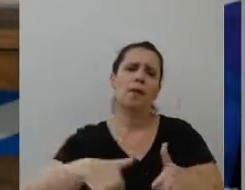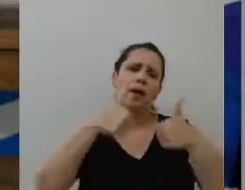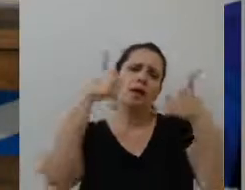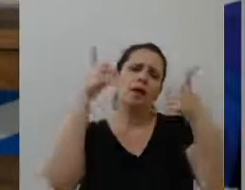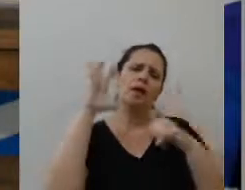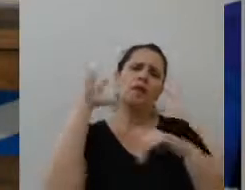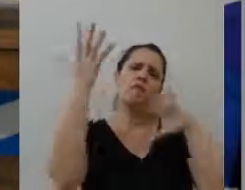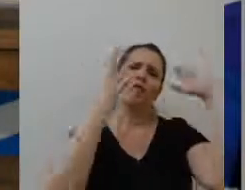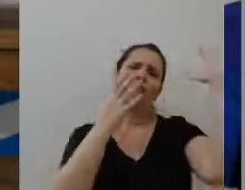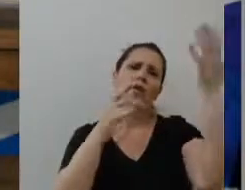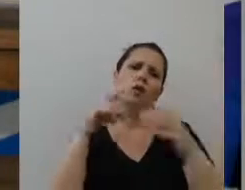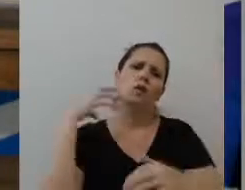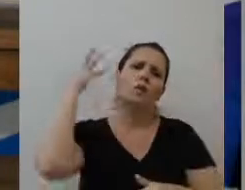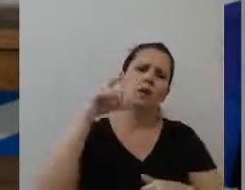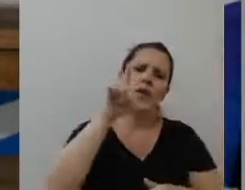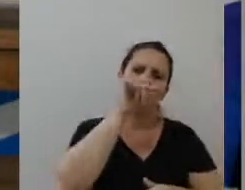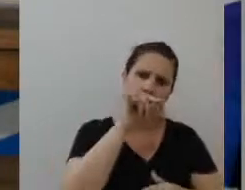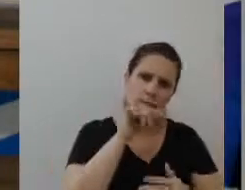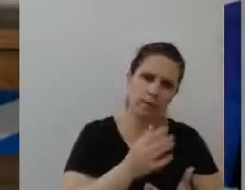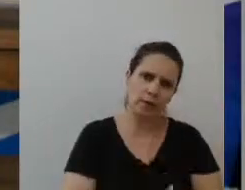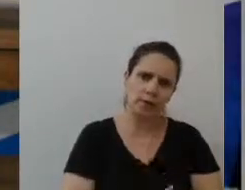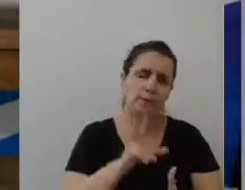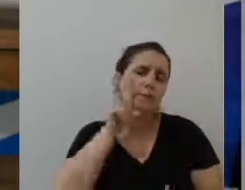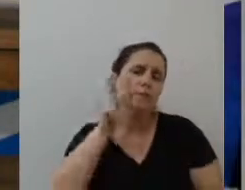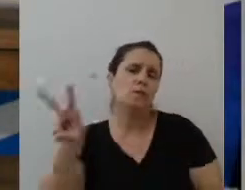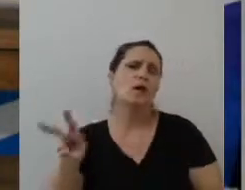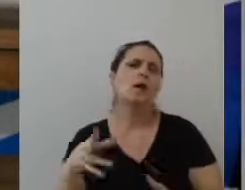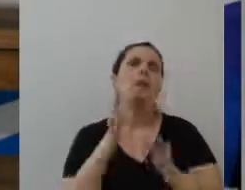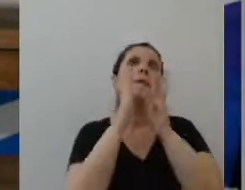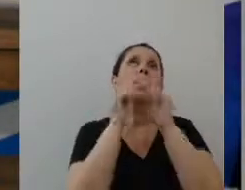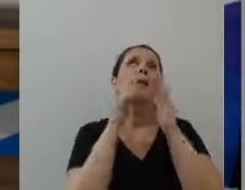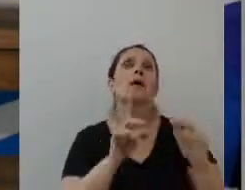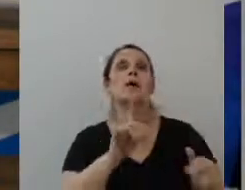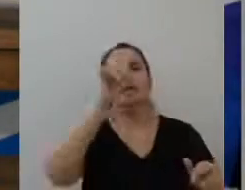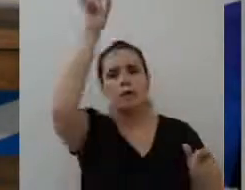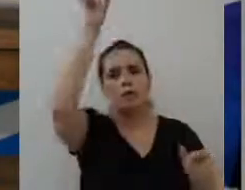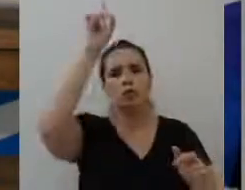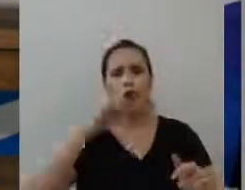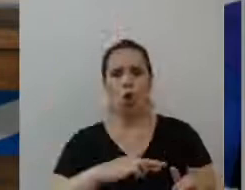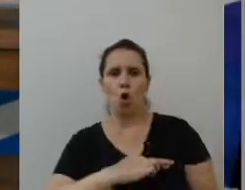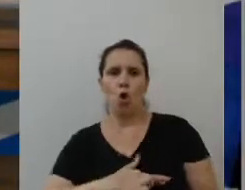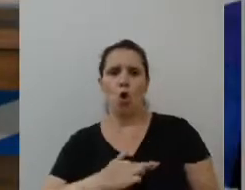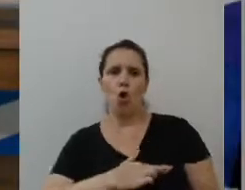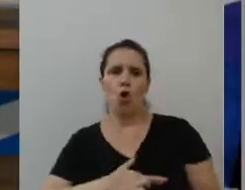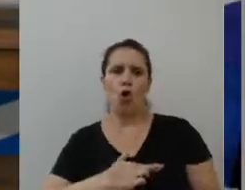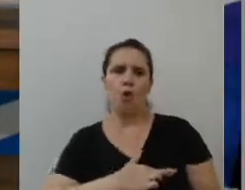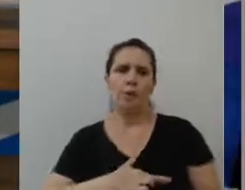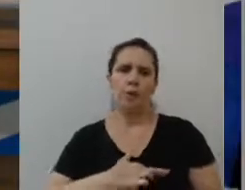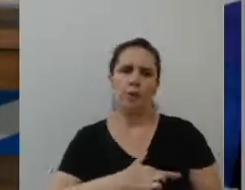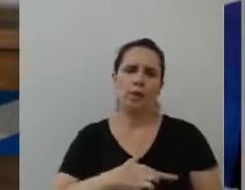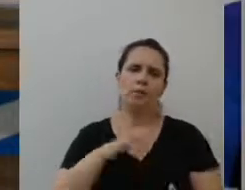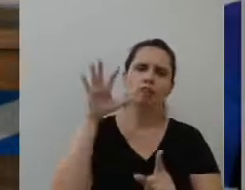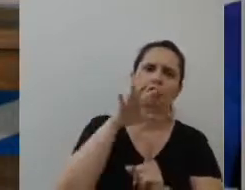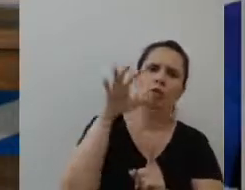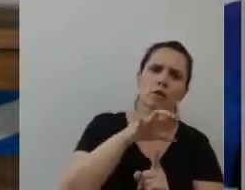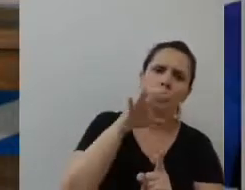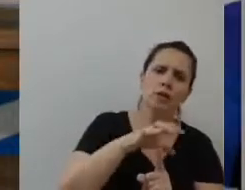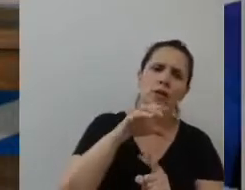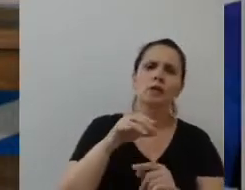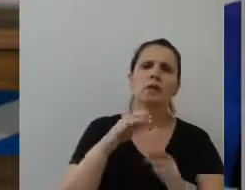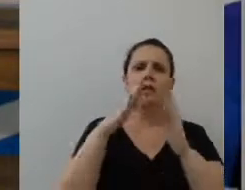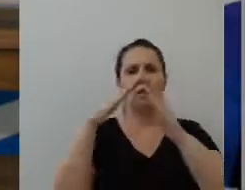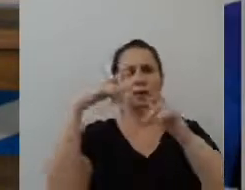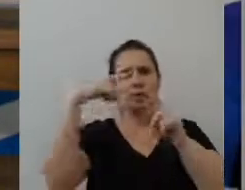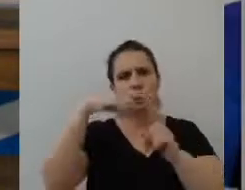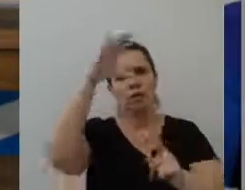as palmeiras onde canta o sabiá. Perceba, ele pede a Deus. A gente sabe que o romantismo sofre influência direta da Idade Média, da Igreja Católica,